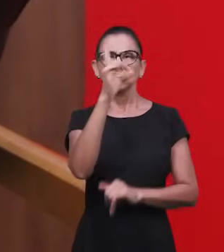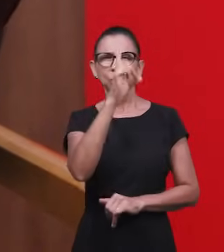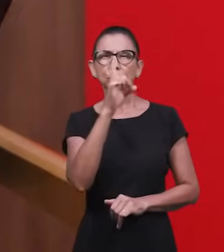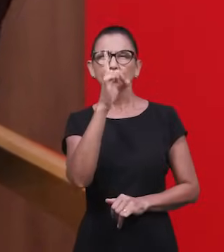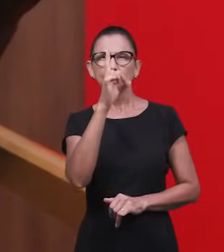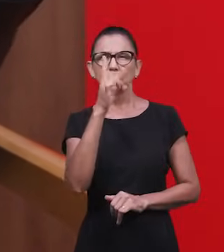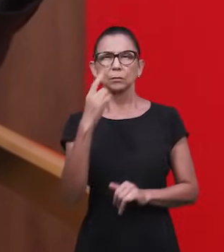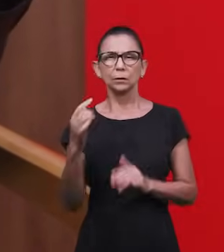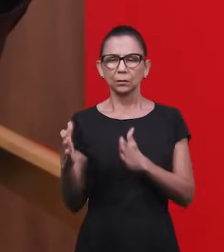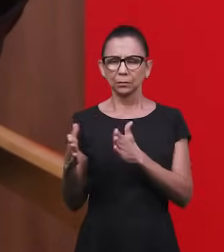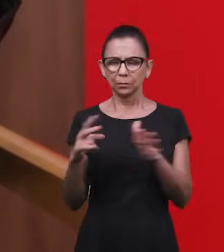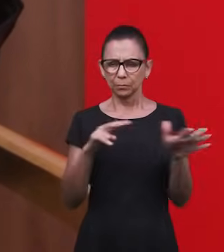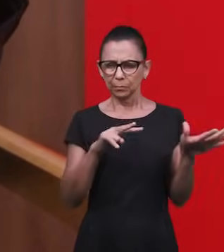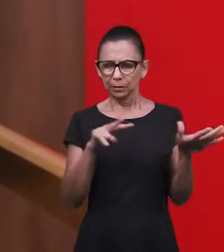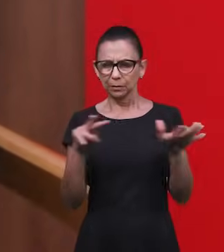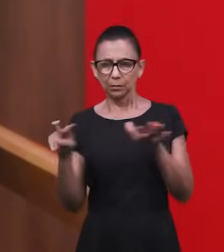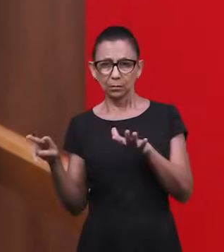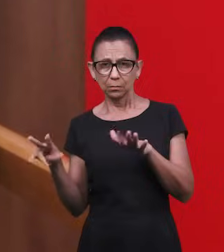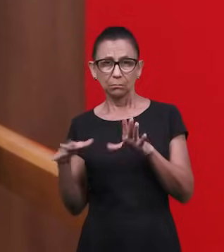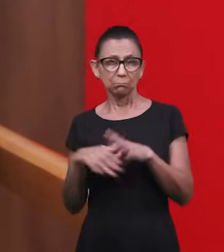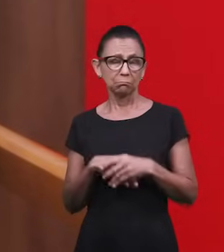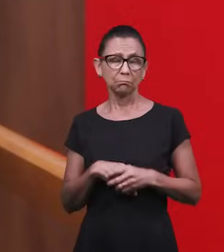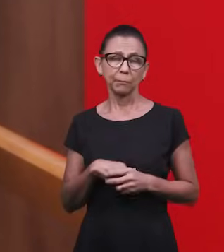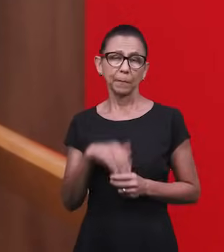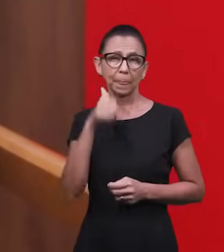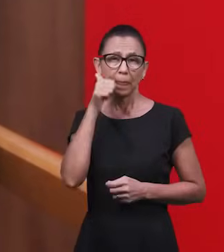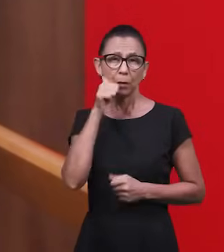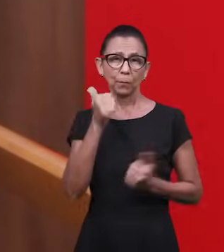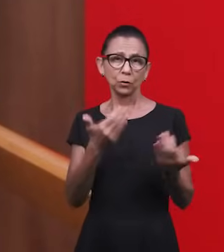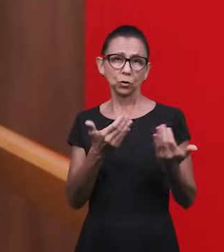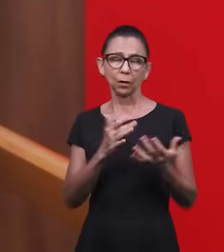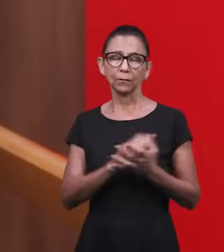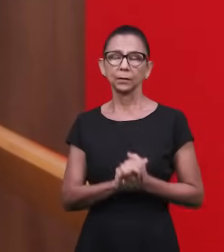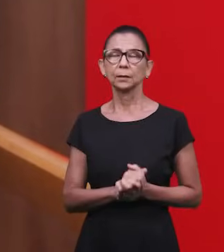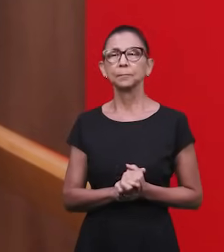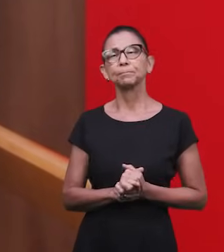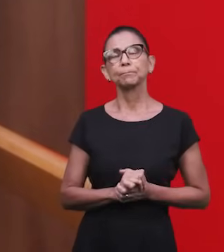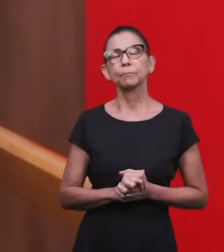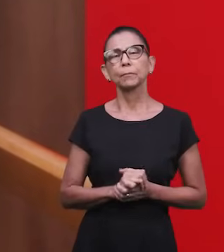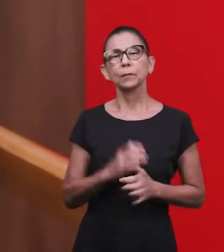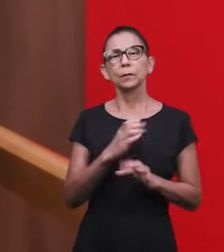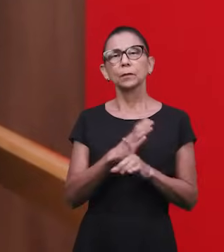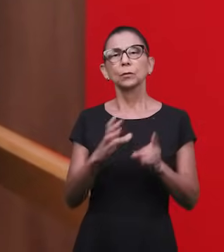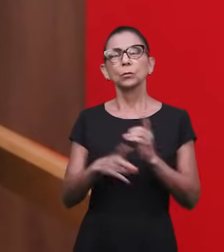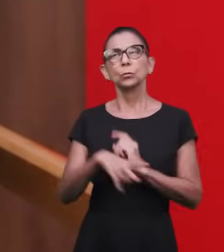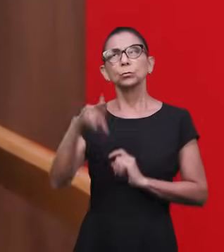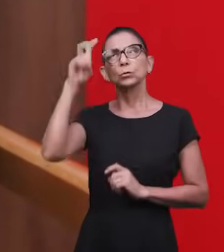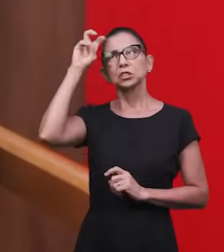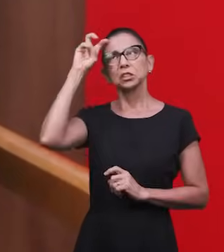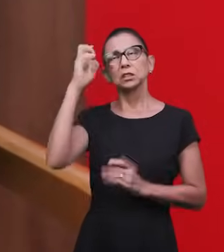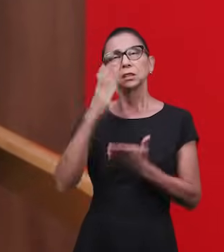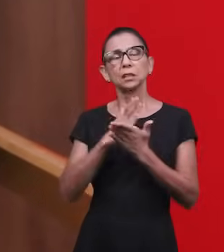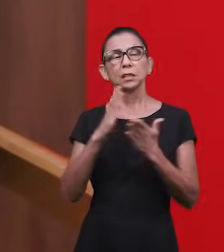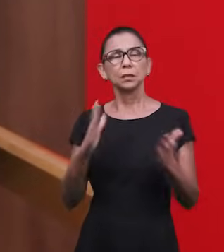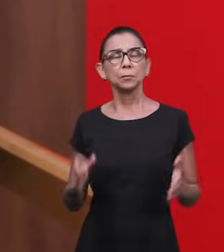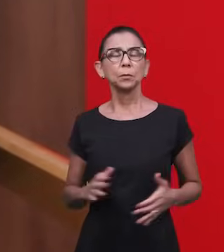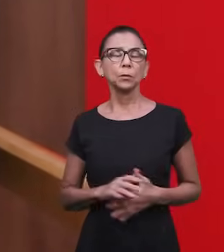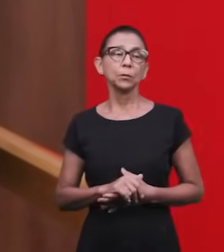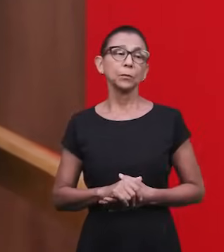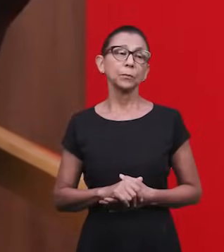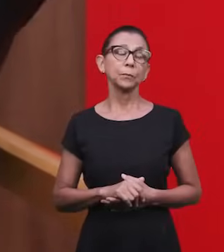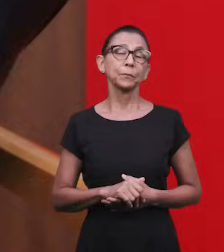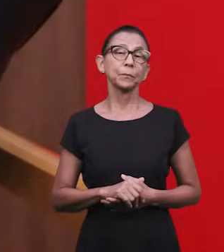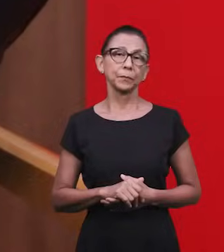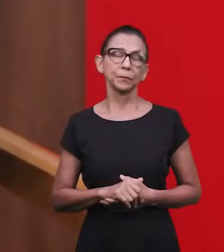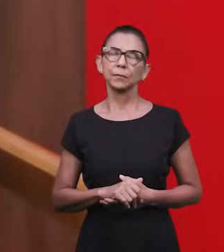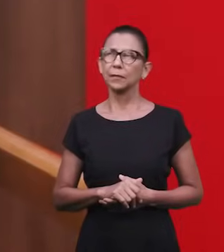acabou o culto de quinta-feira, me procurou e disse assim, pastor, aliás, o culto de ceia, né?